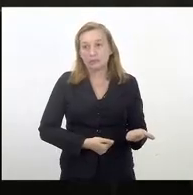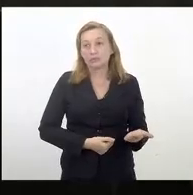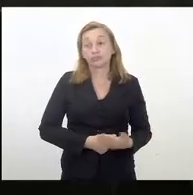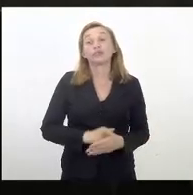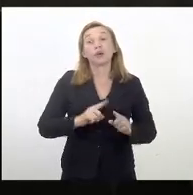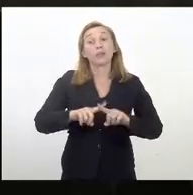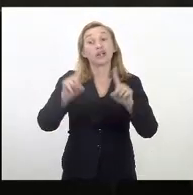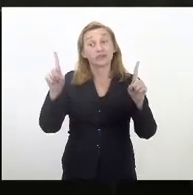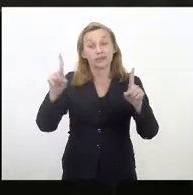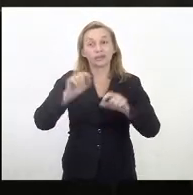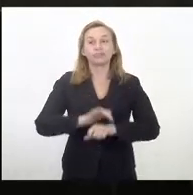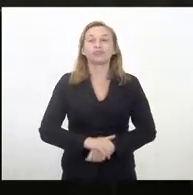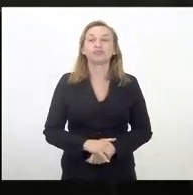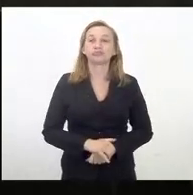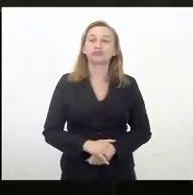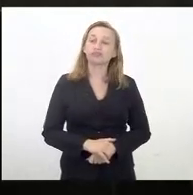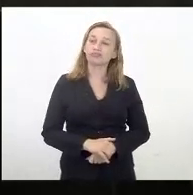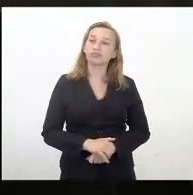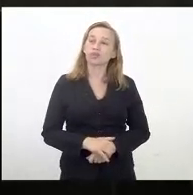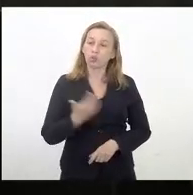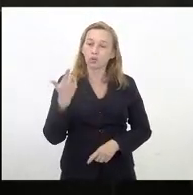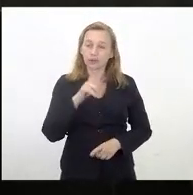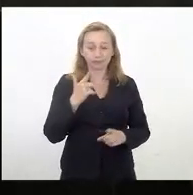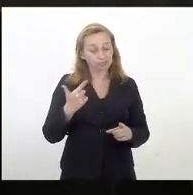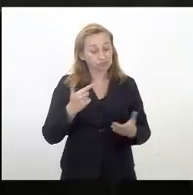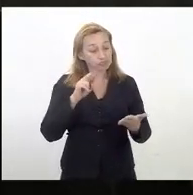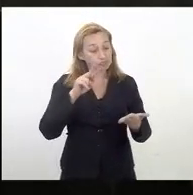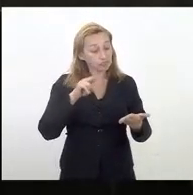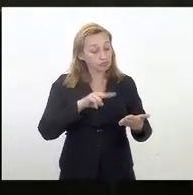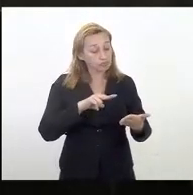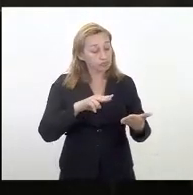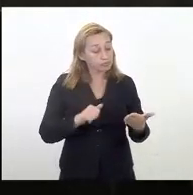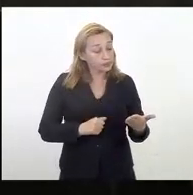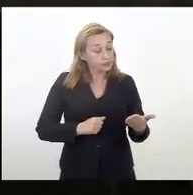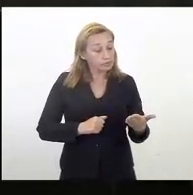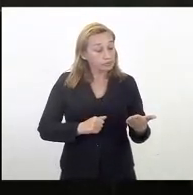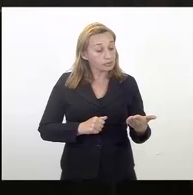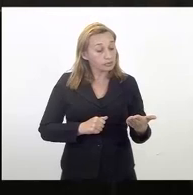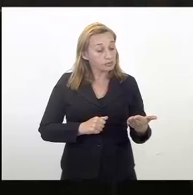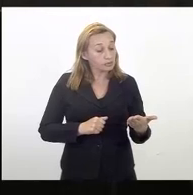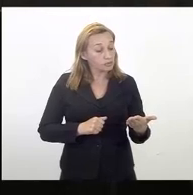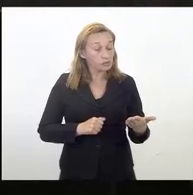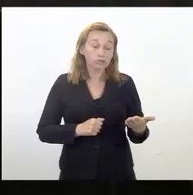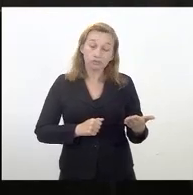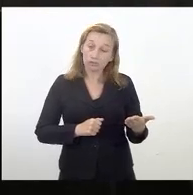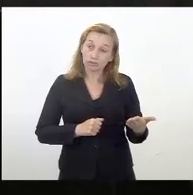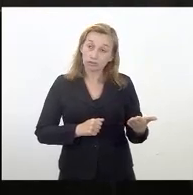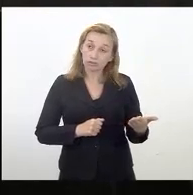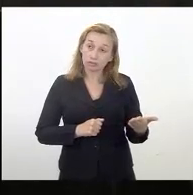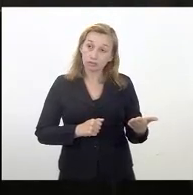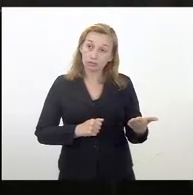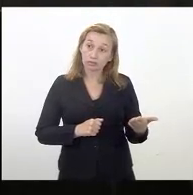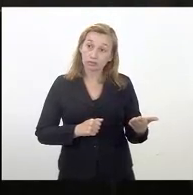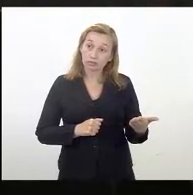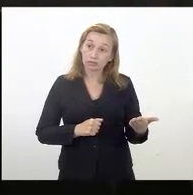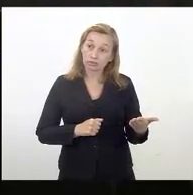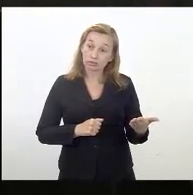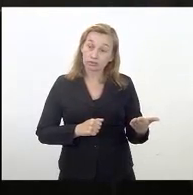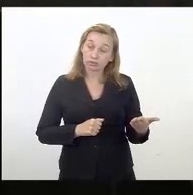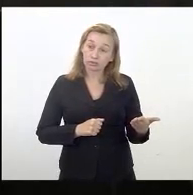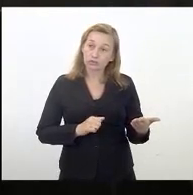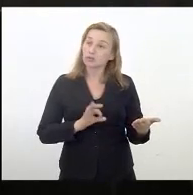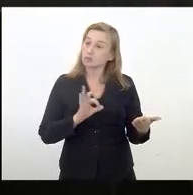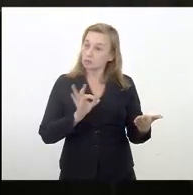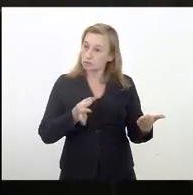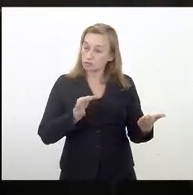é mas chegando lá as receitas e